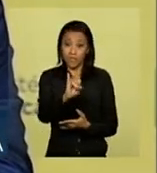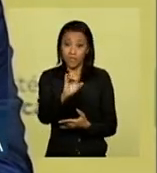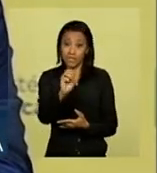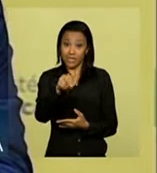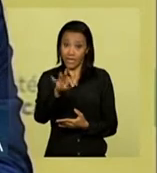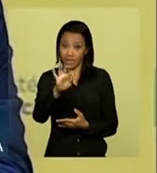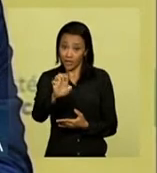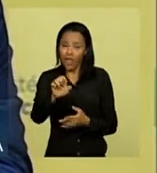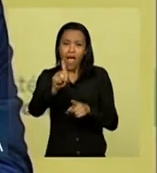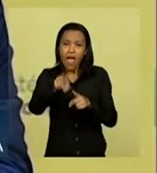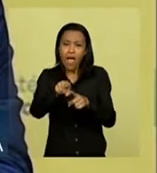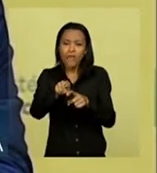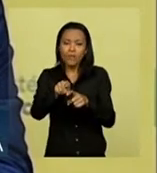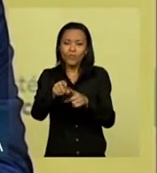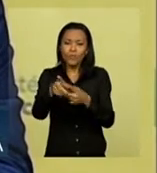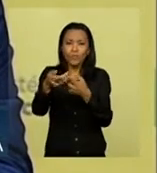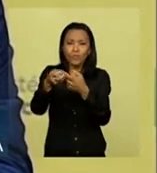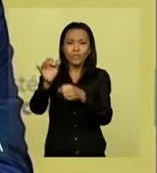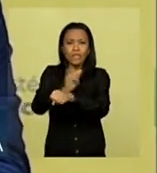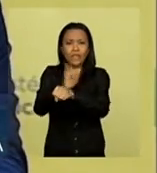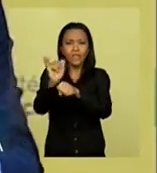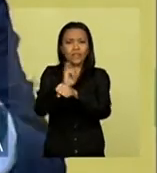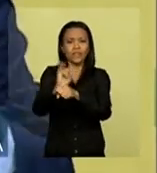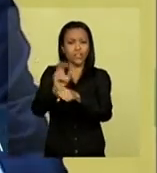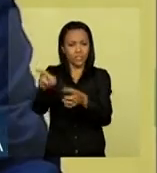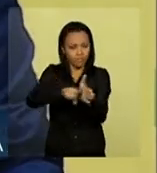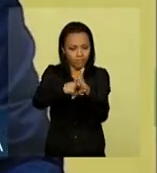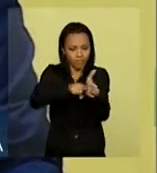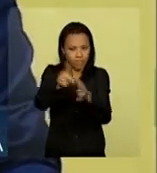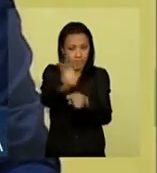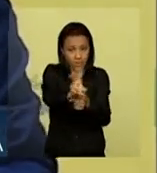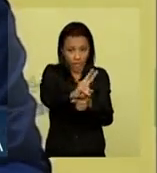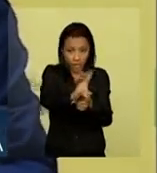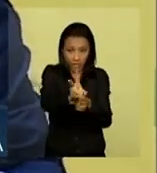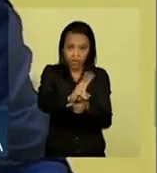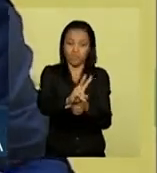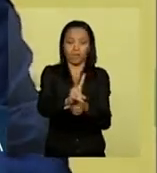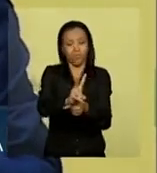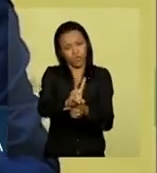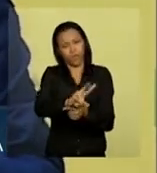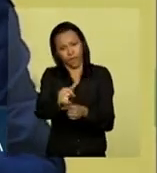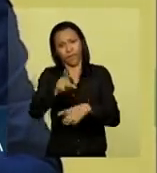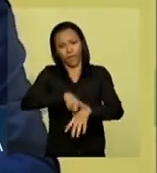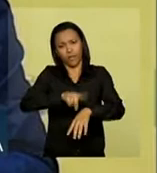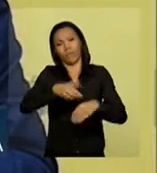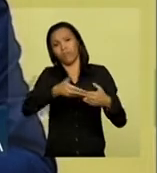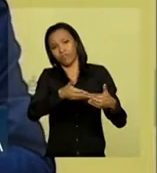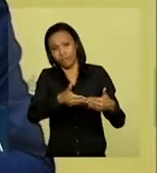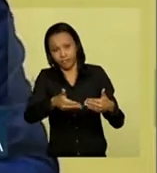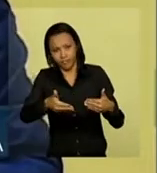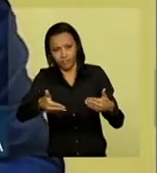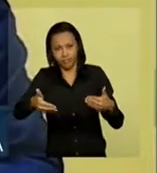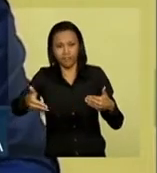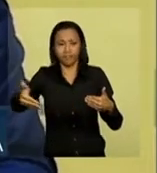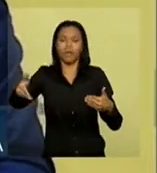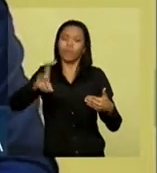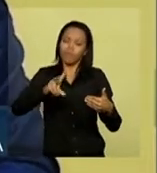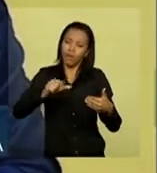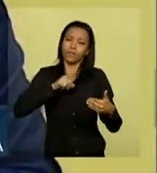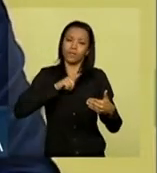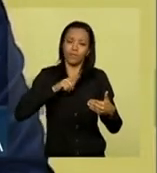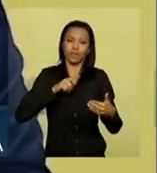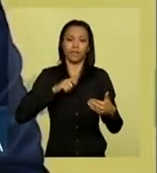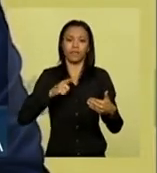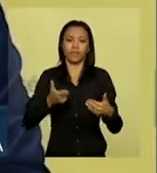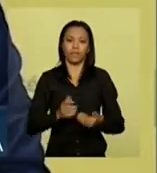de regulação e fiscalização adequado tanto para o setor a vão ter prazos procedimento